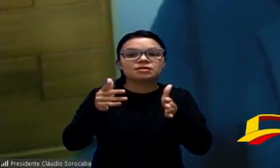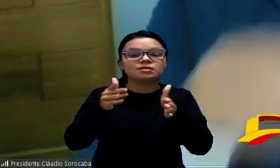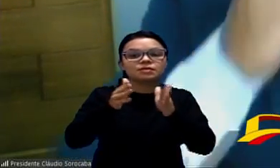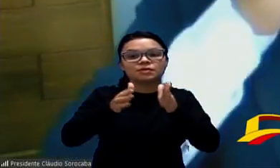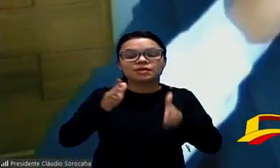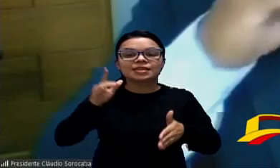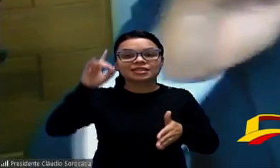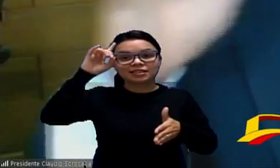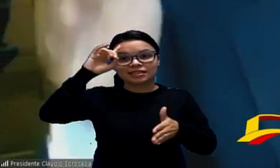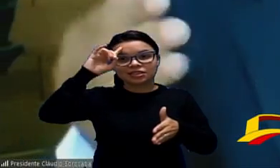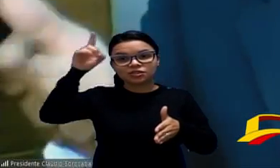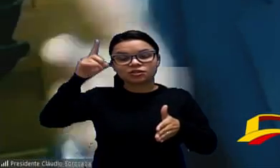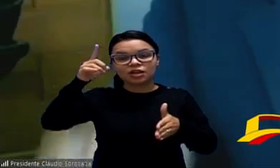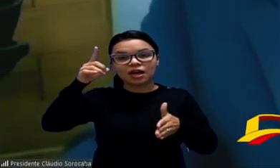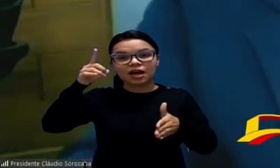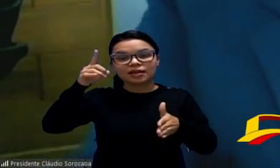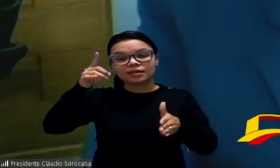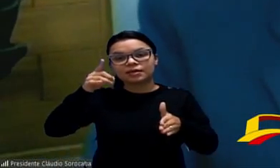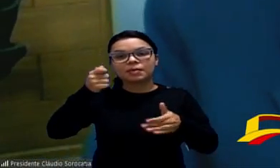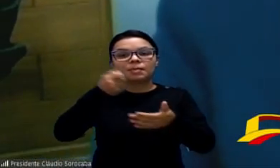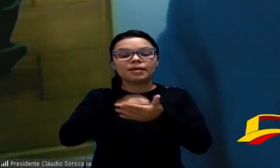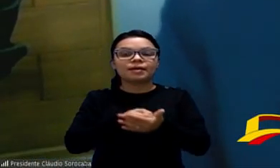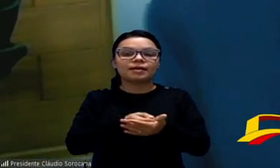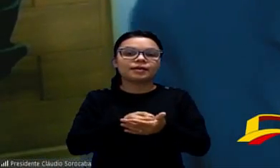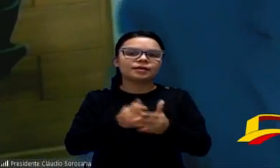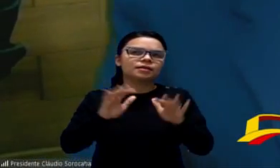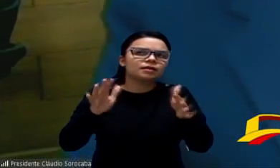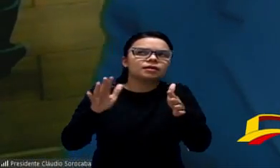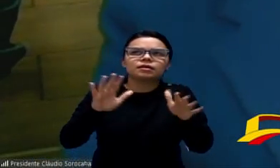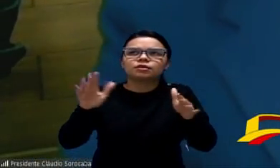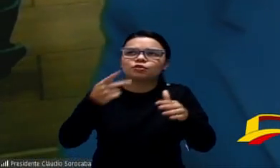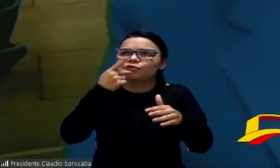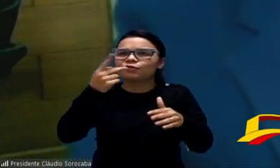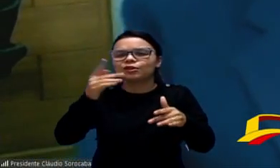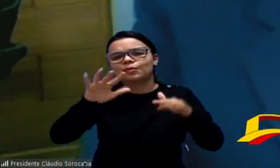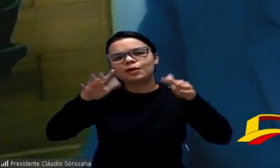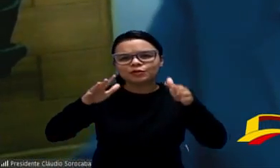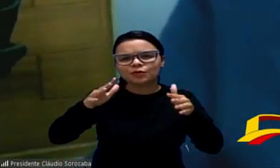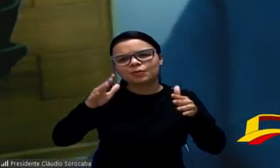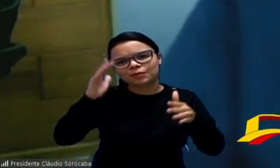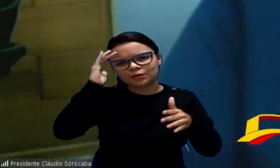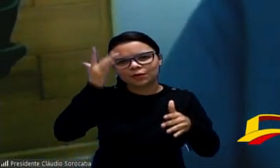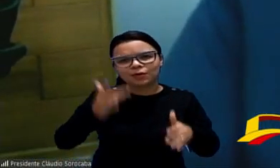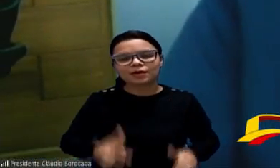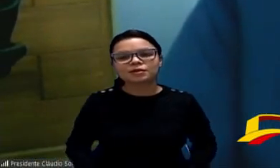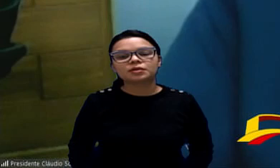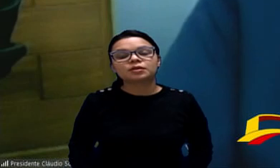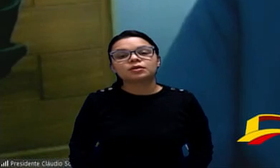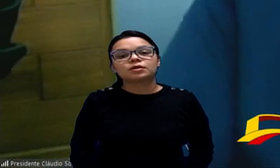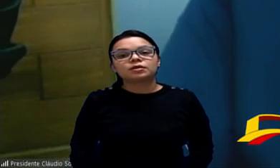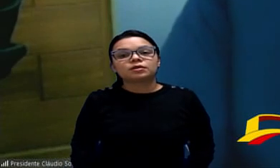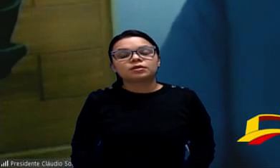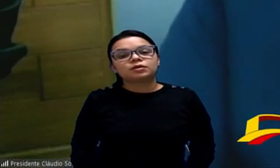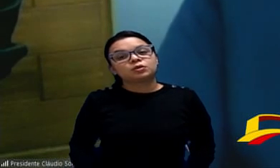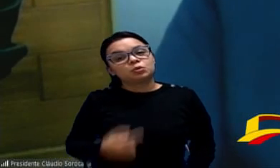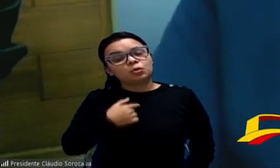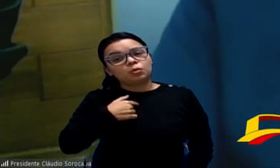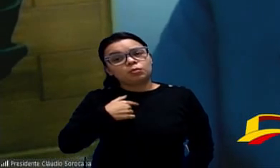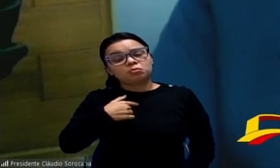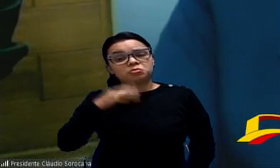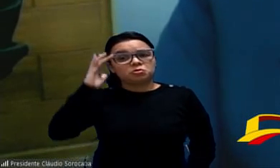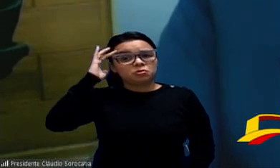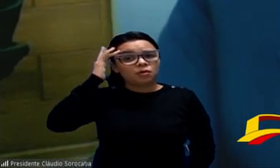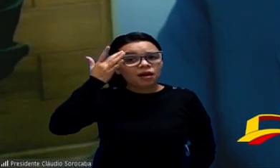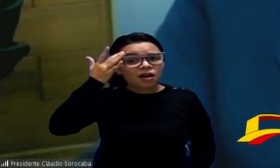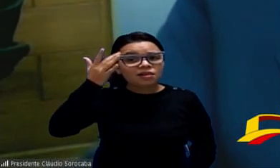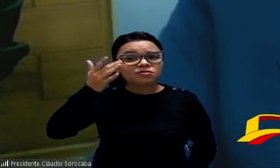Olha, é meio por cima, não quero colocar, como colocar poeira no... Mas, no meu ponto de vista, essa